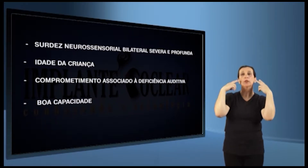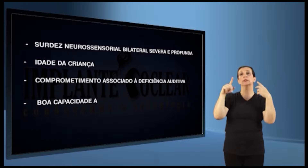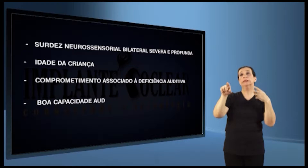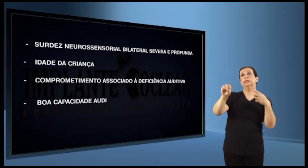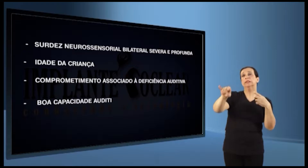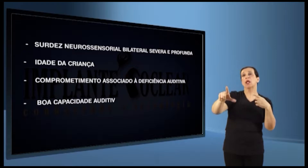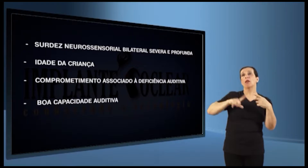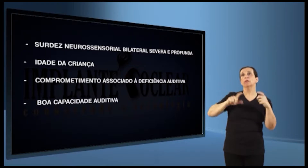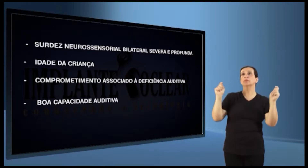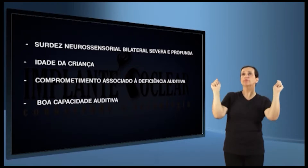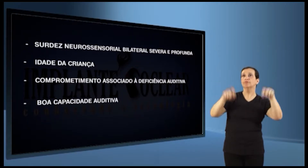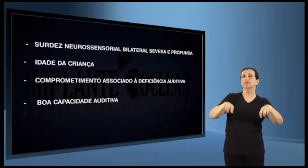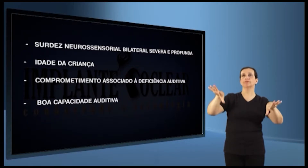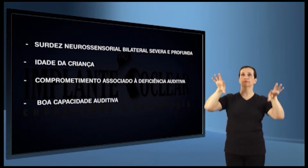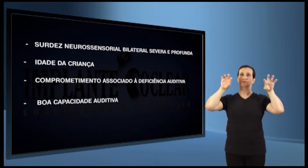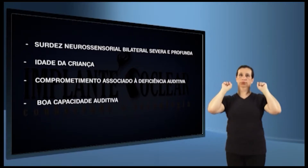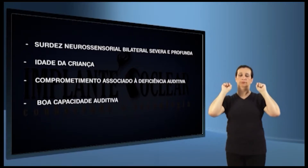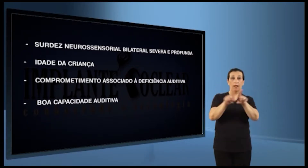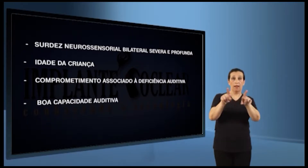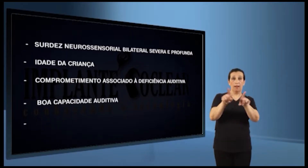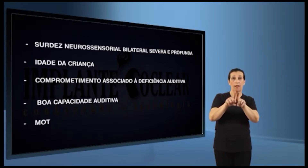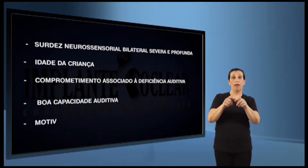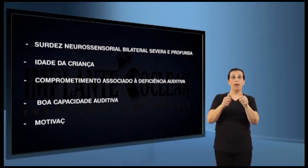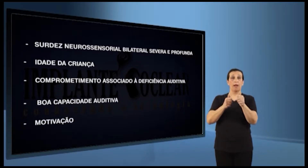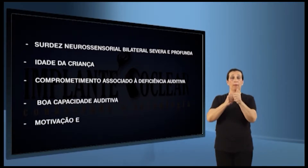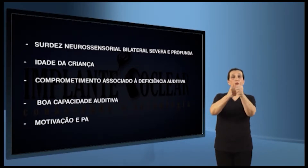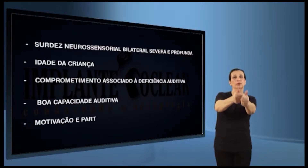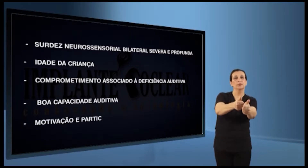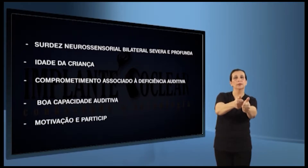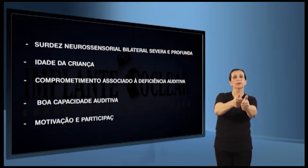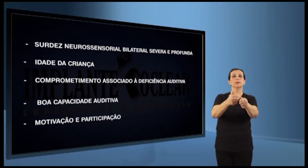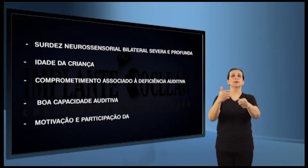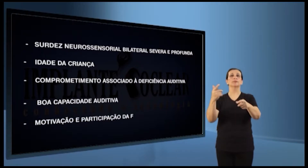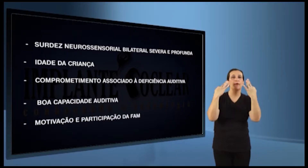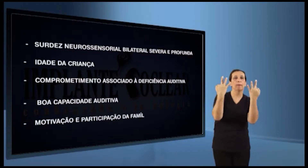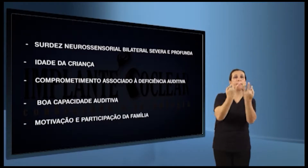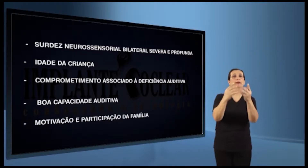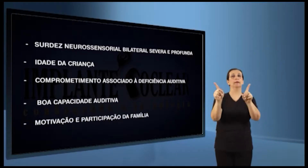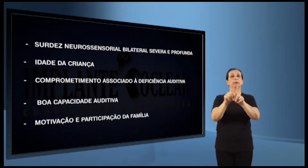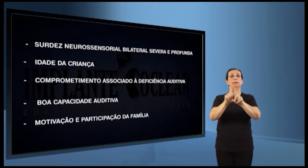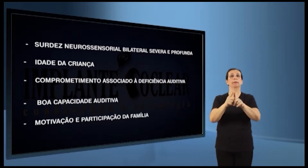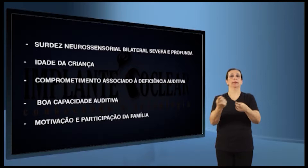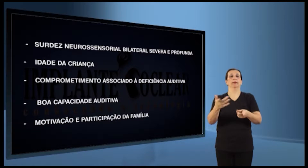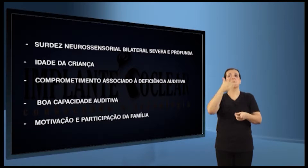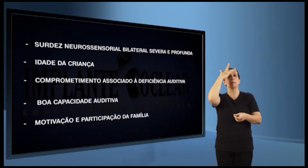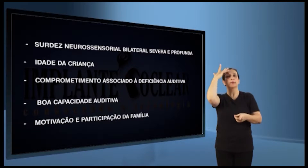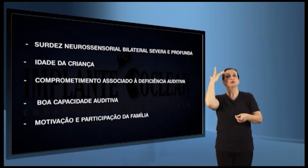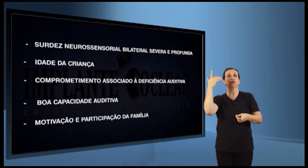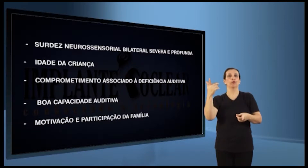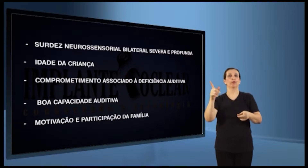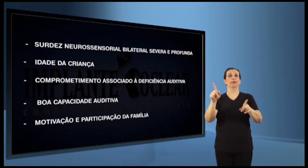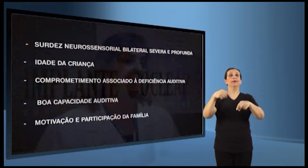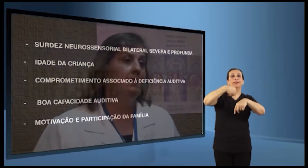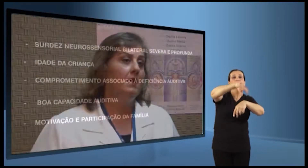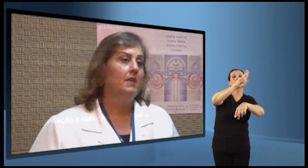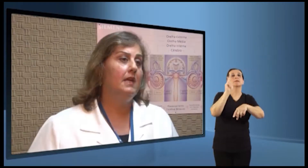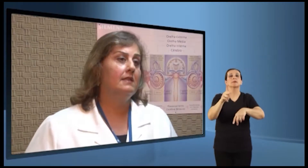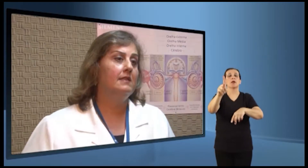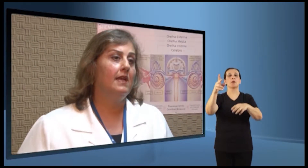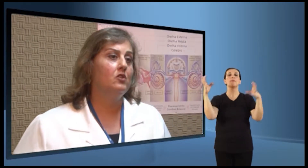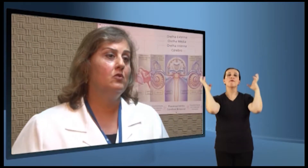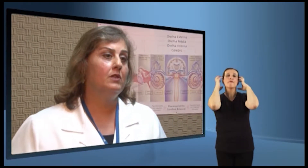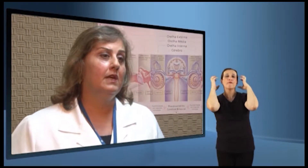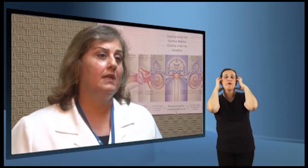auditiva, se ela tem boa capacidade auditiva. A motivação e a participação dos pais da família no processo de habilitação dessa criança